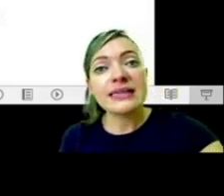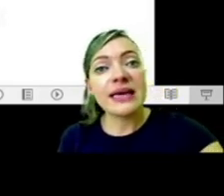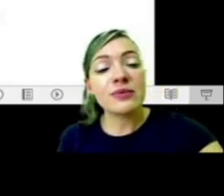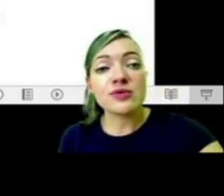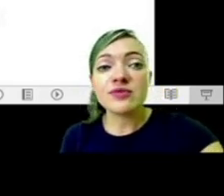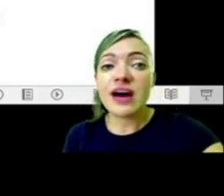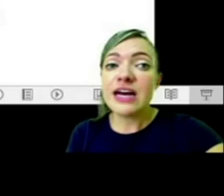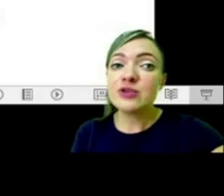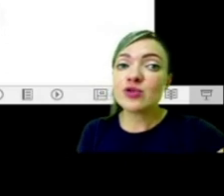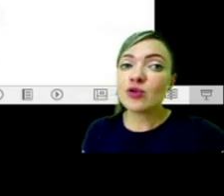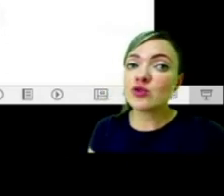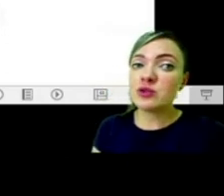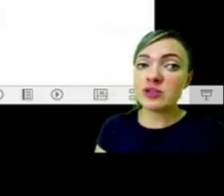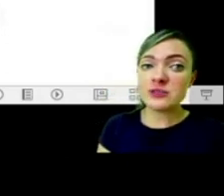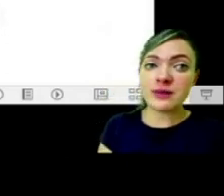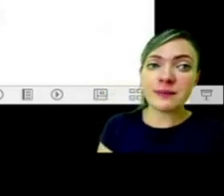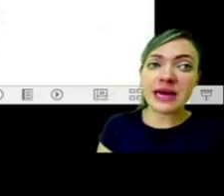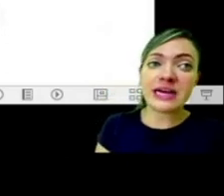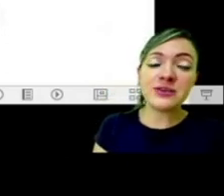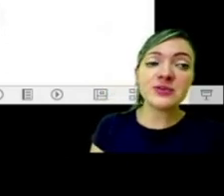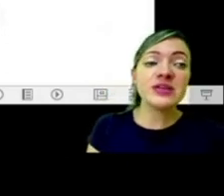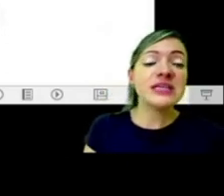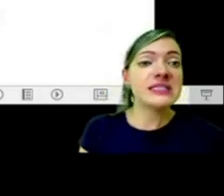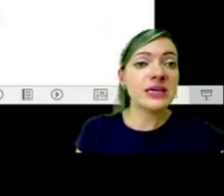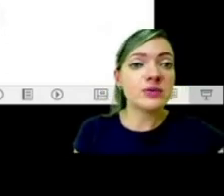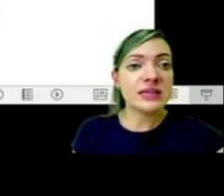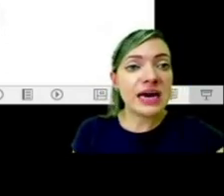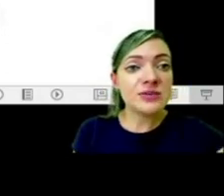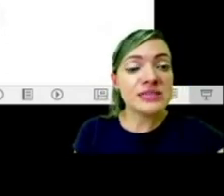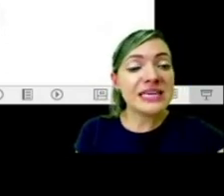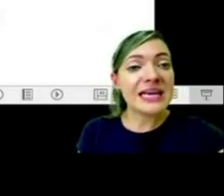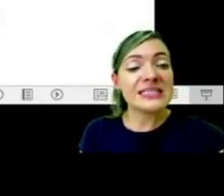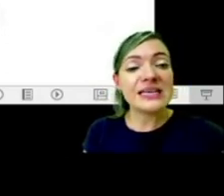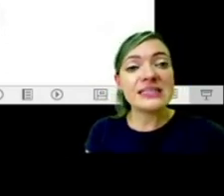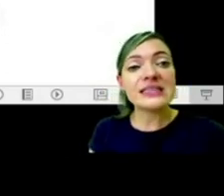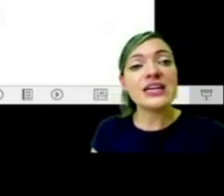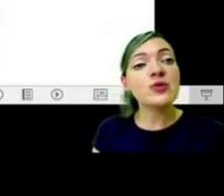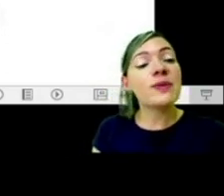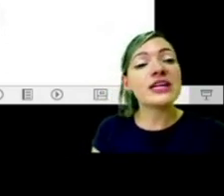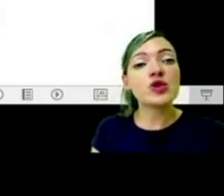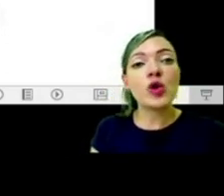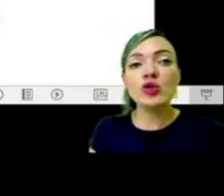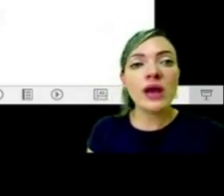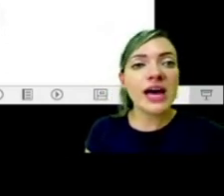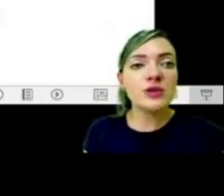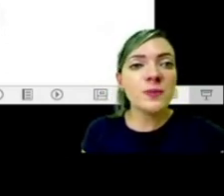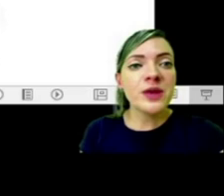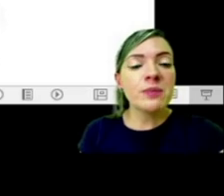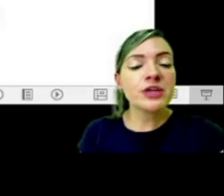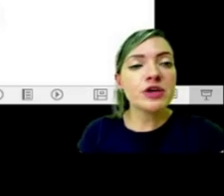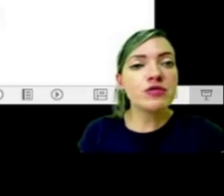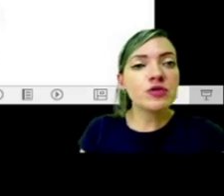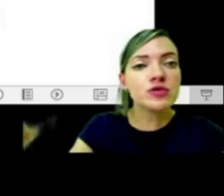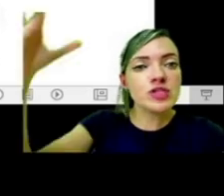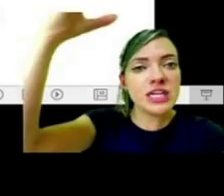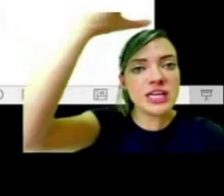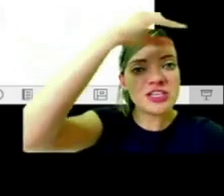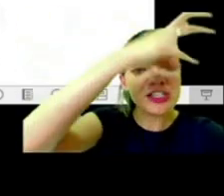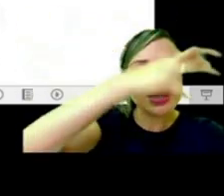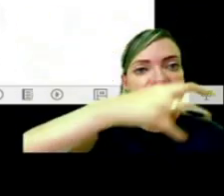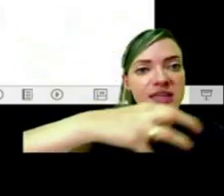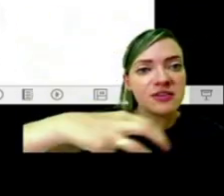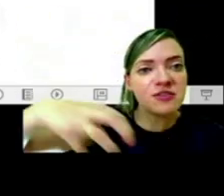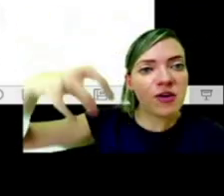produtores, temos vários consumidores primários, secundários e a seta está indo para todo lado, porque o fluxo